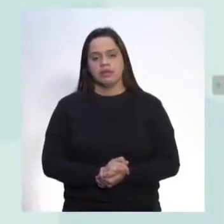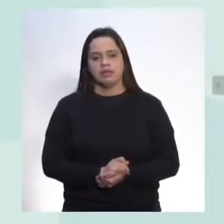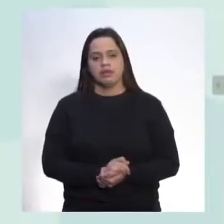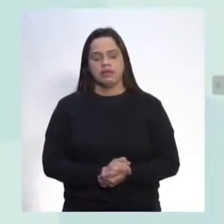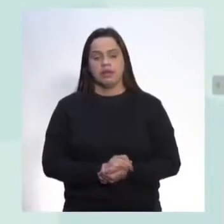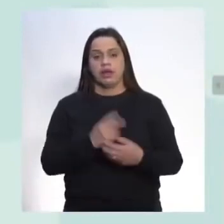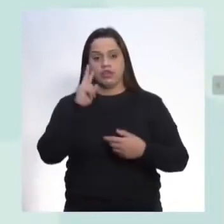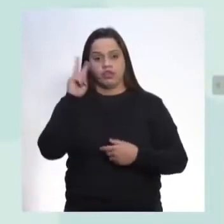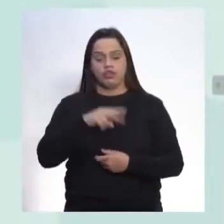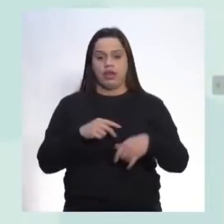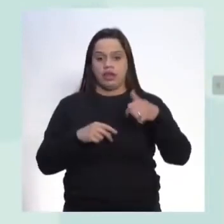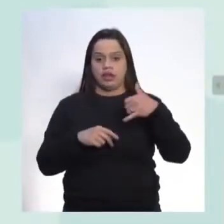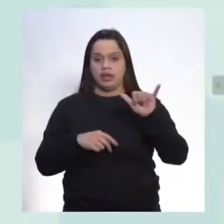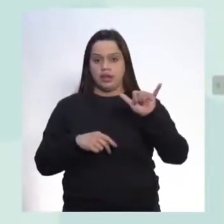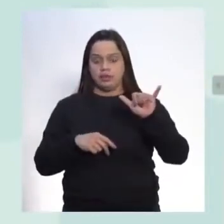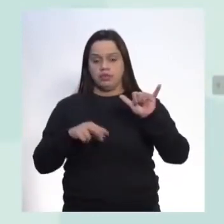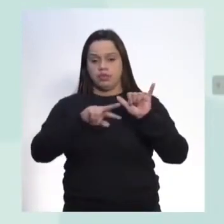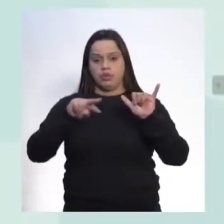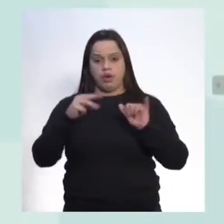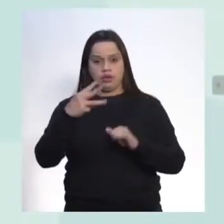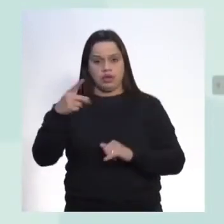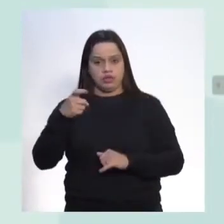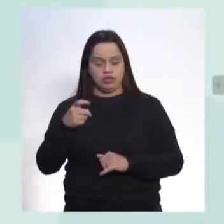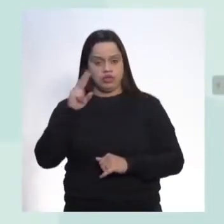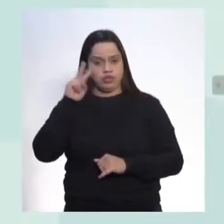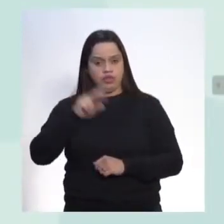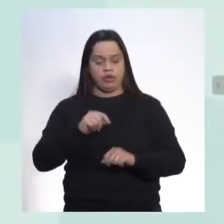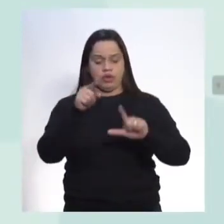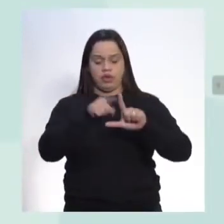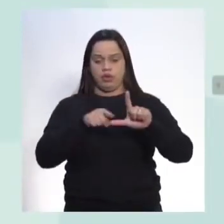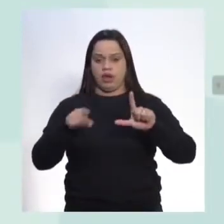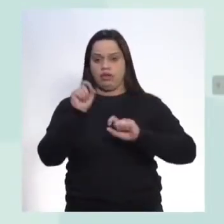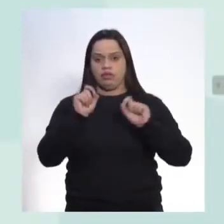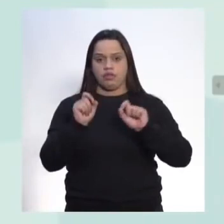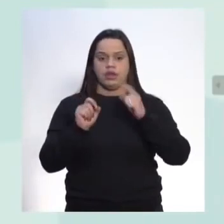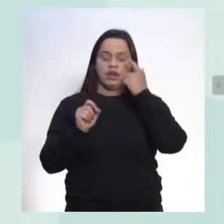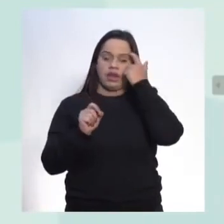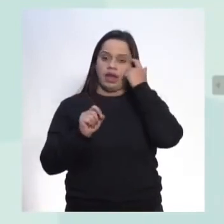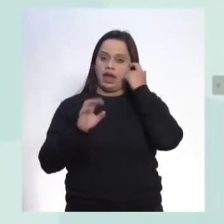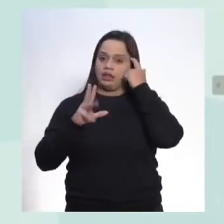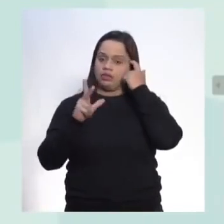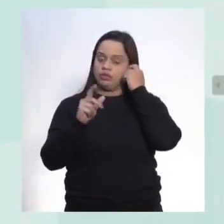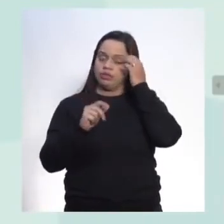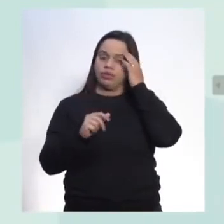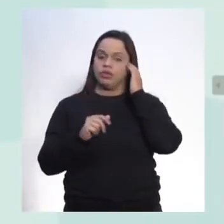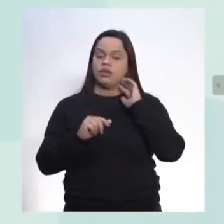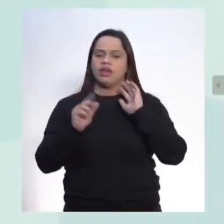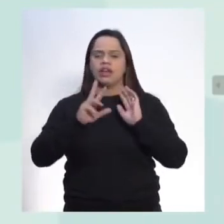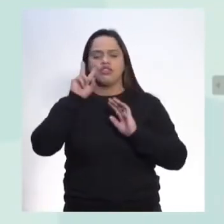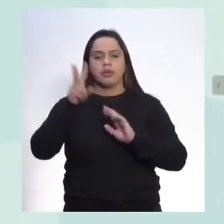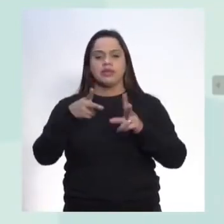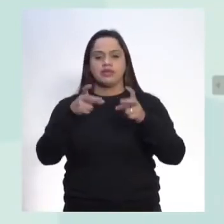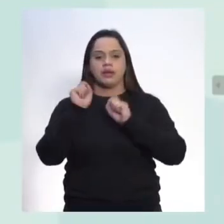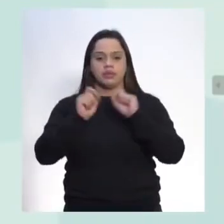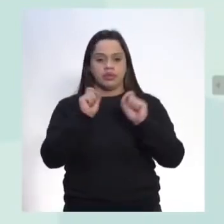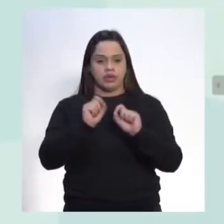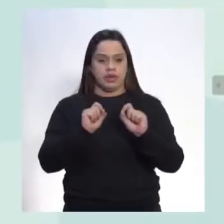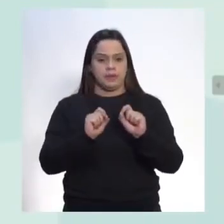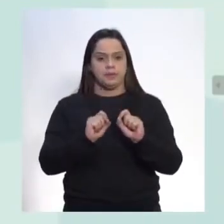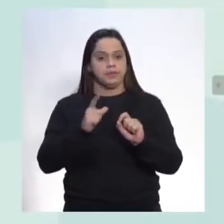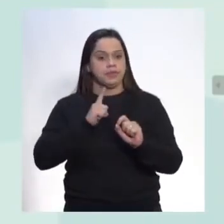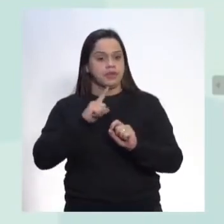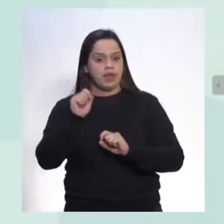Y igual a 3x. Então, o gráfico vai girar em torno dela. E aí, o que você percebe? Que aí a gente